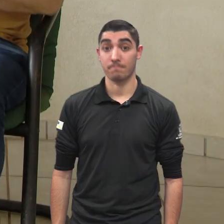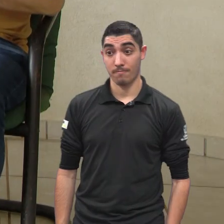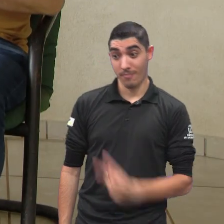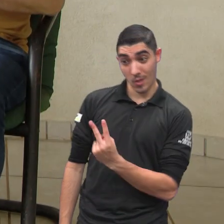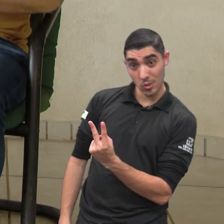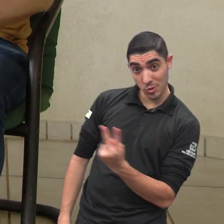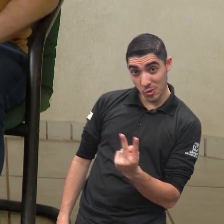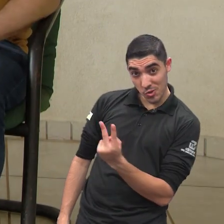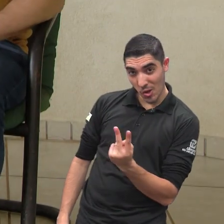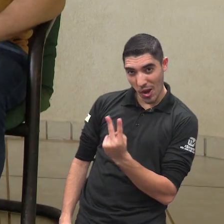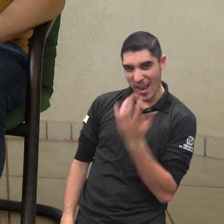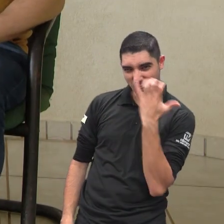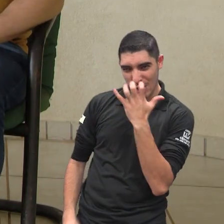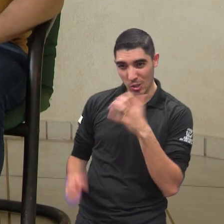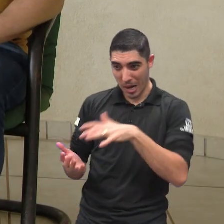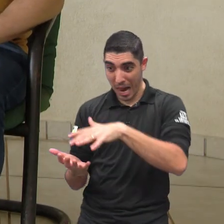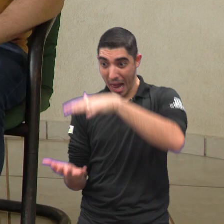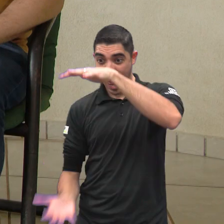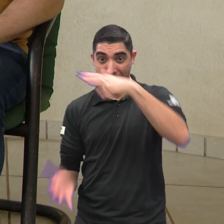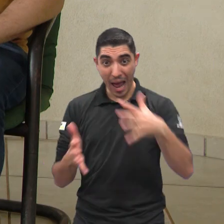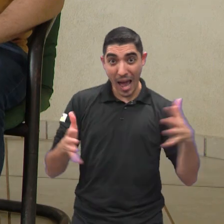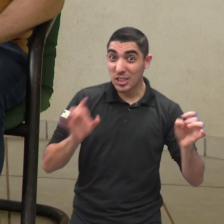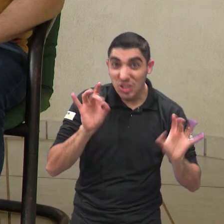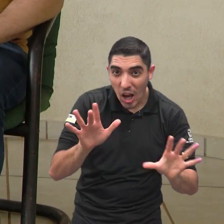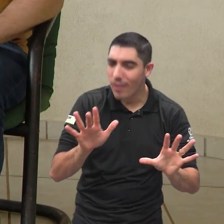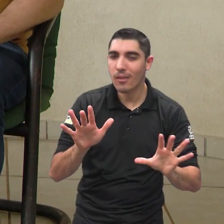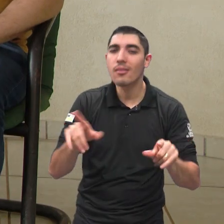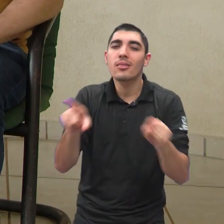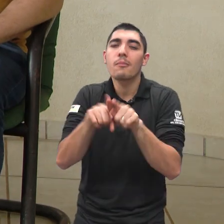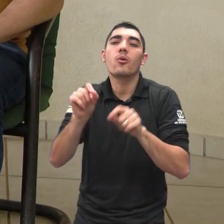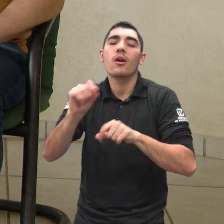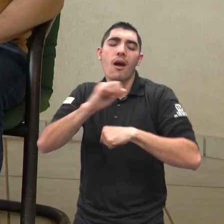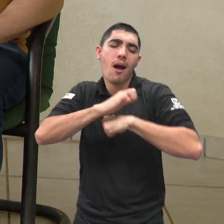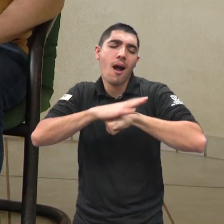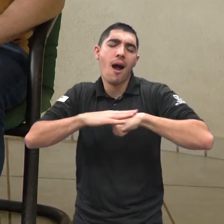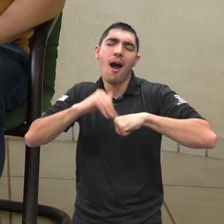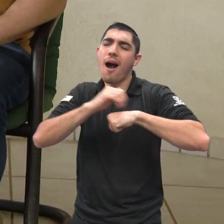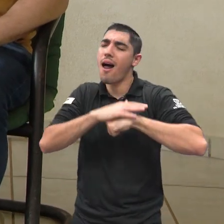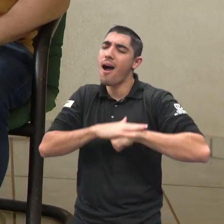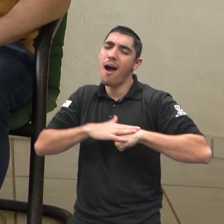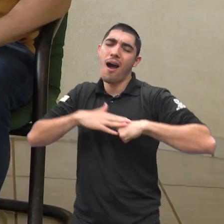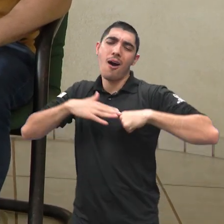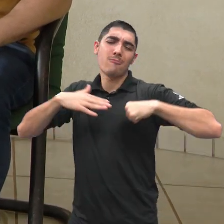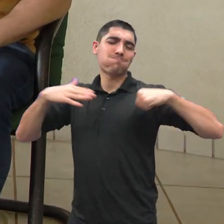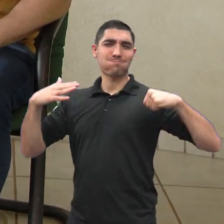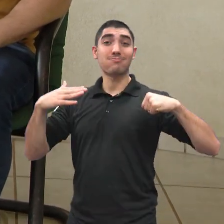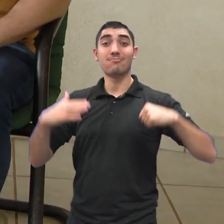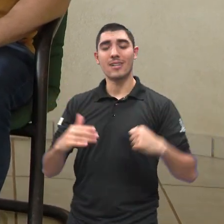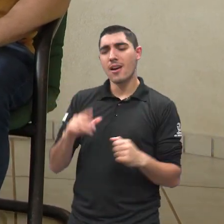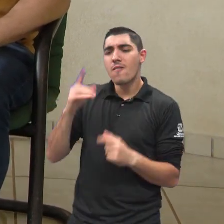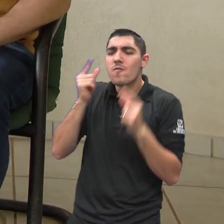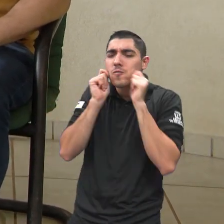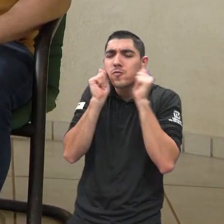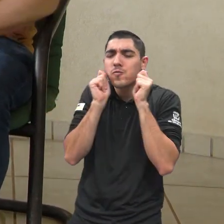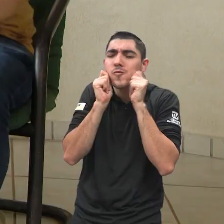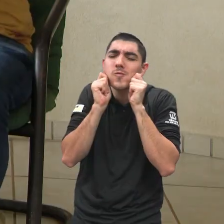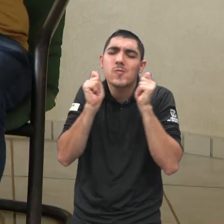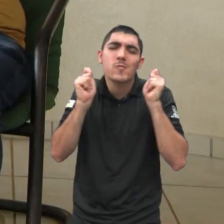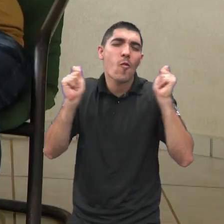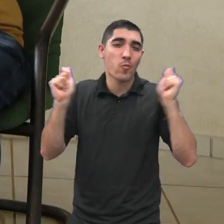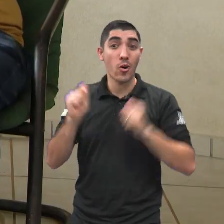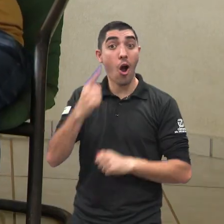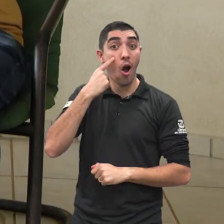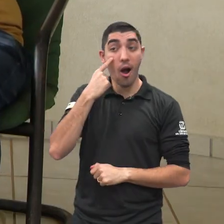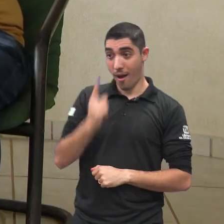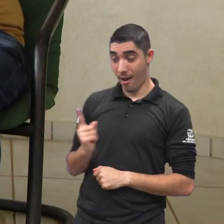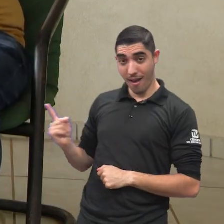Uma dupla, minha gente, que não é só gigante no tamanho, não. É gigante no carisma, na fofura. A Athena tá aqui de costas, mas